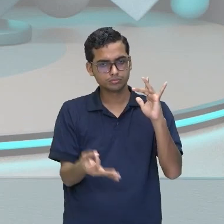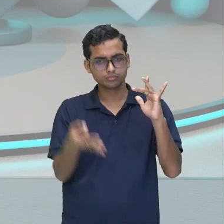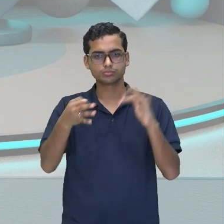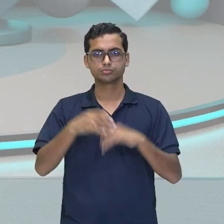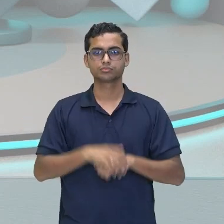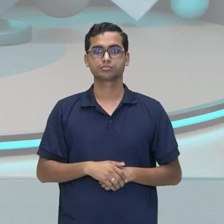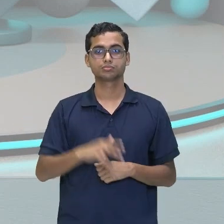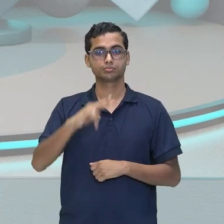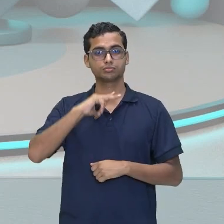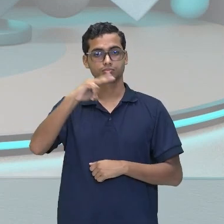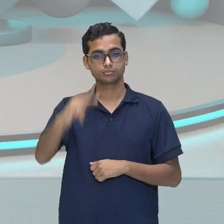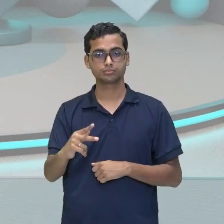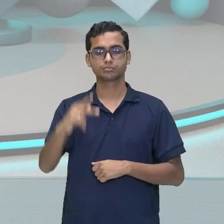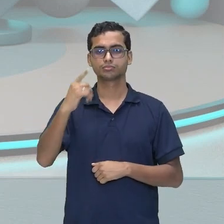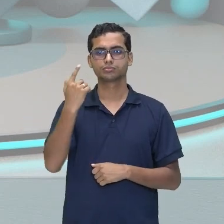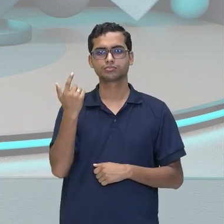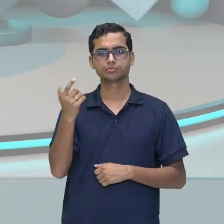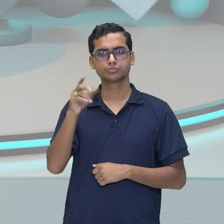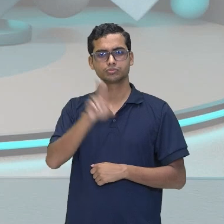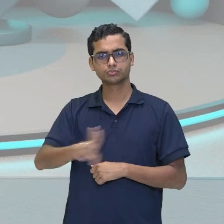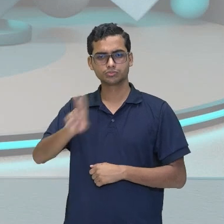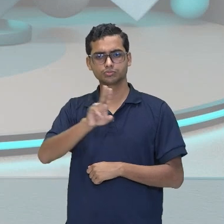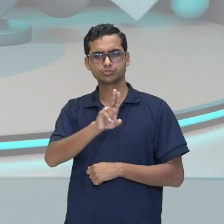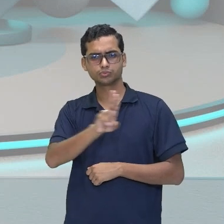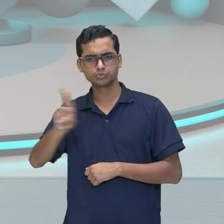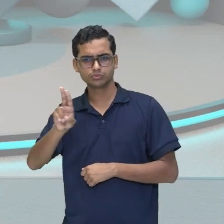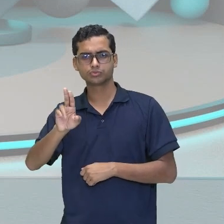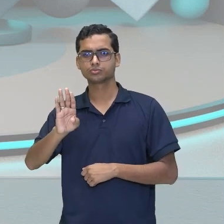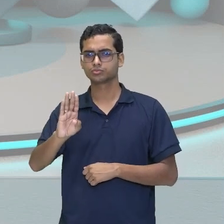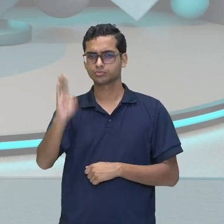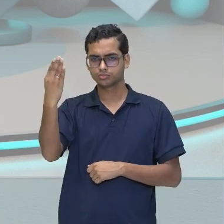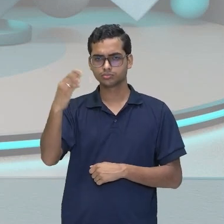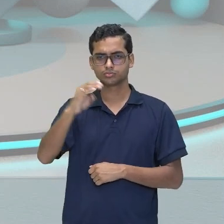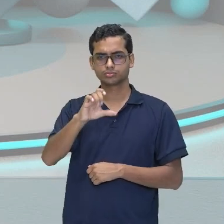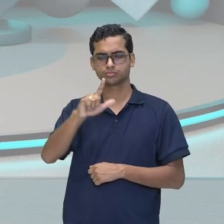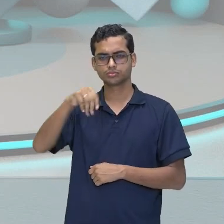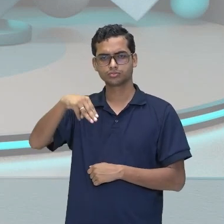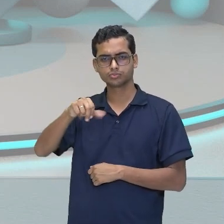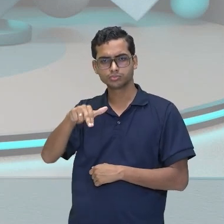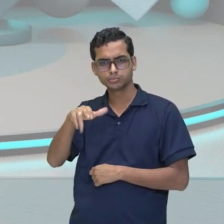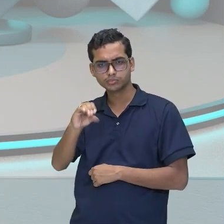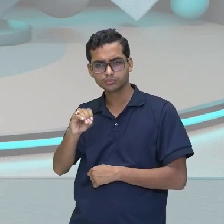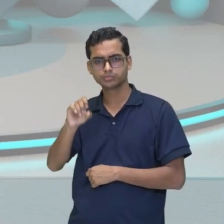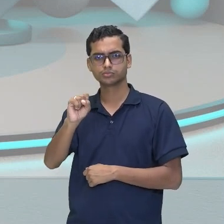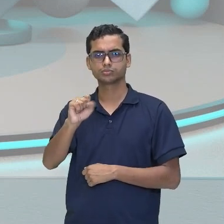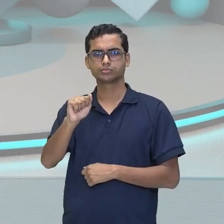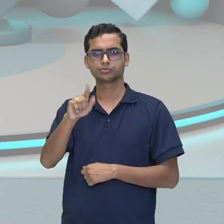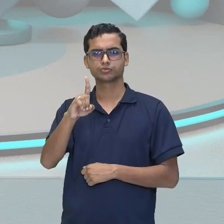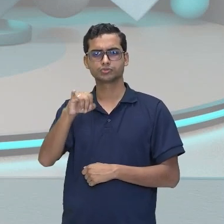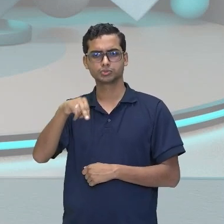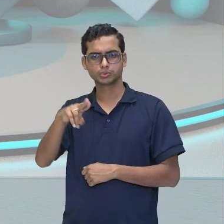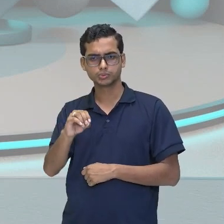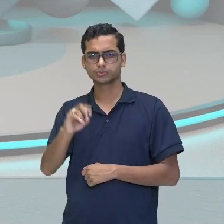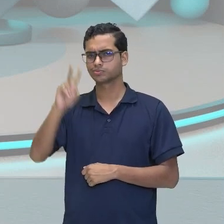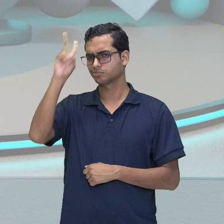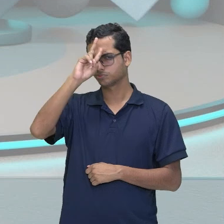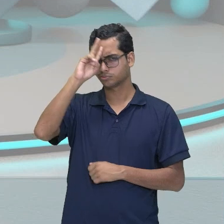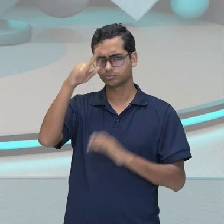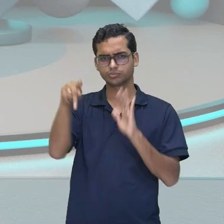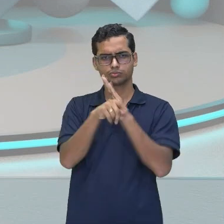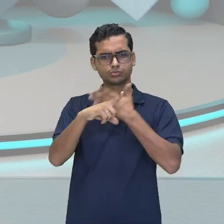portuguesa, adotando o pseudônimo de Eumano Sadino. Lembra que eu falei que todos os poetas desse